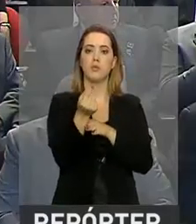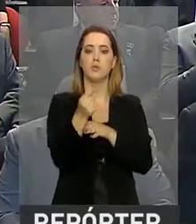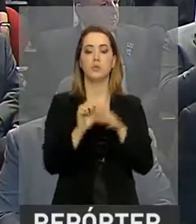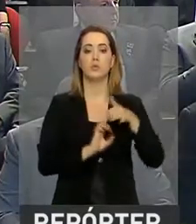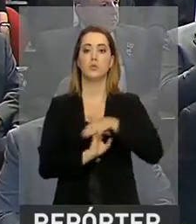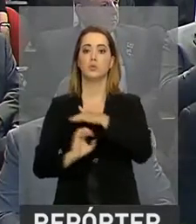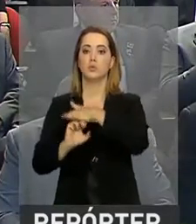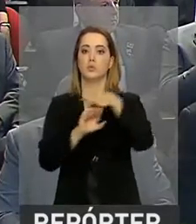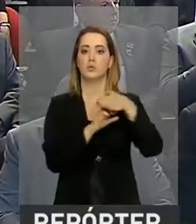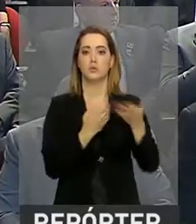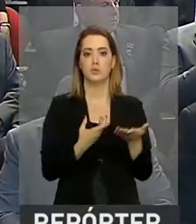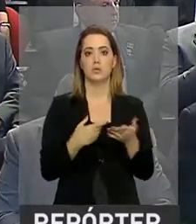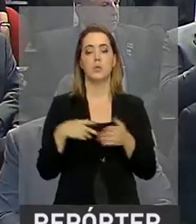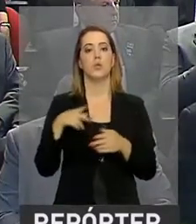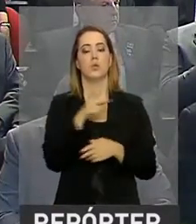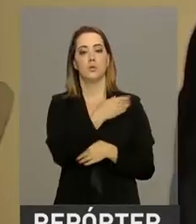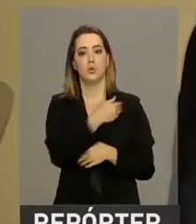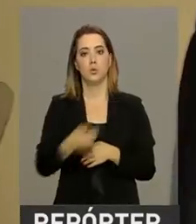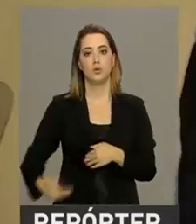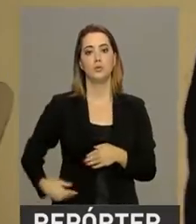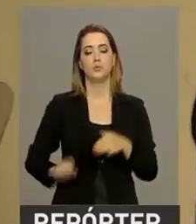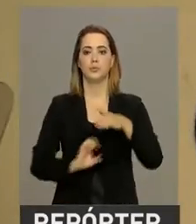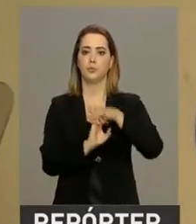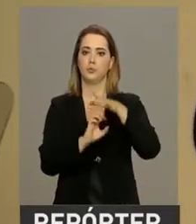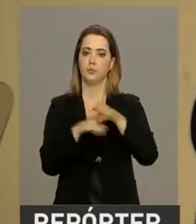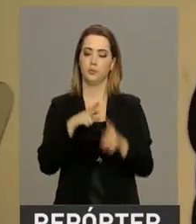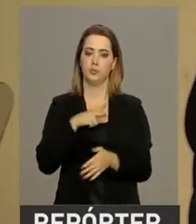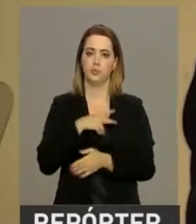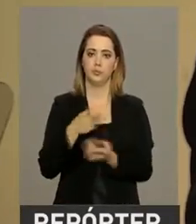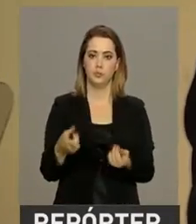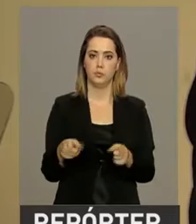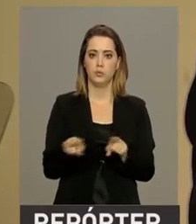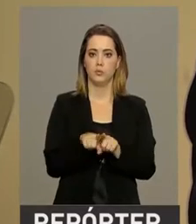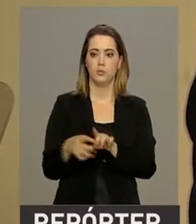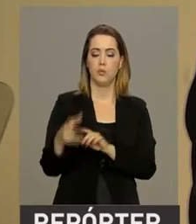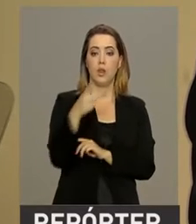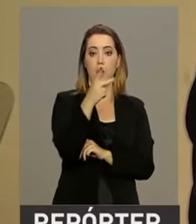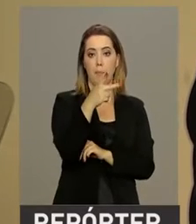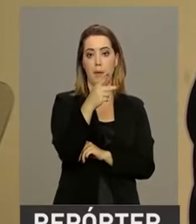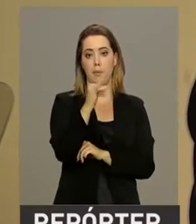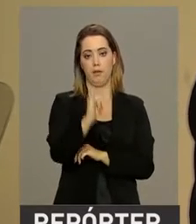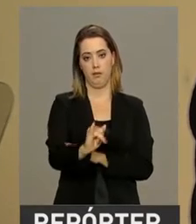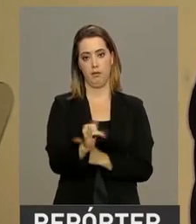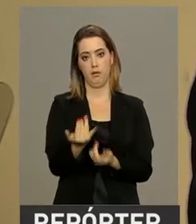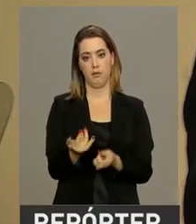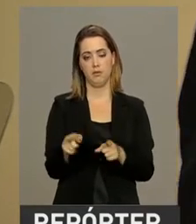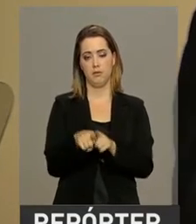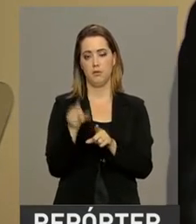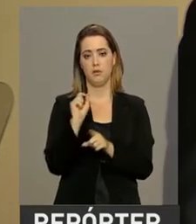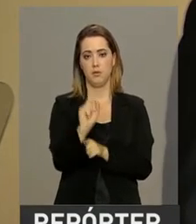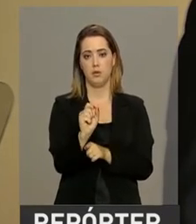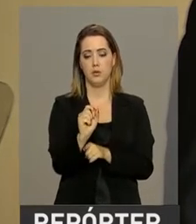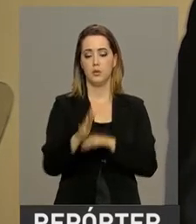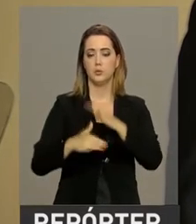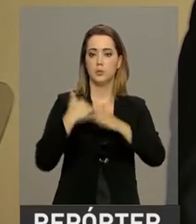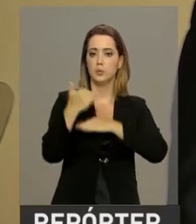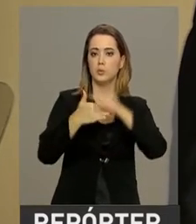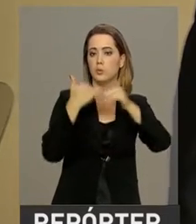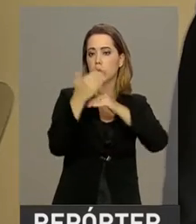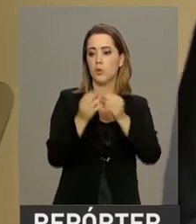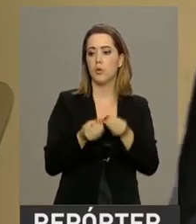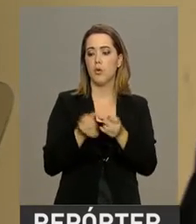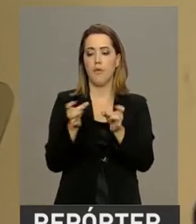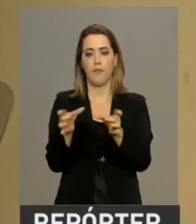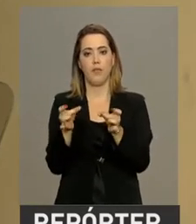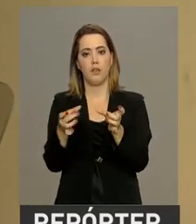brasileiras públicas e privadas temer lembrou do programa de parcerias de investimentos do governo que prevê uma série de concessões